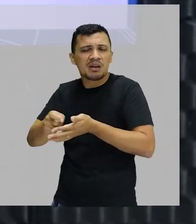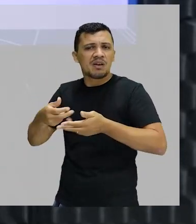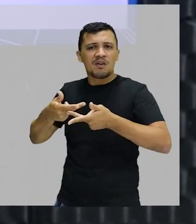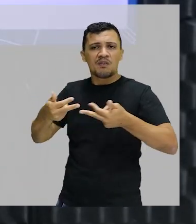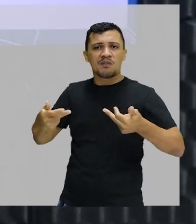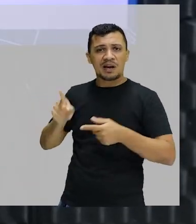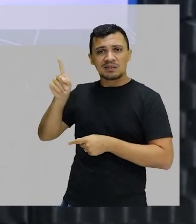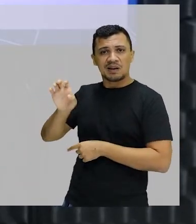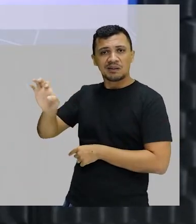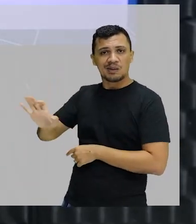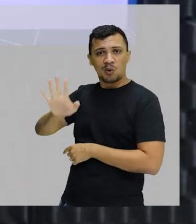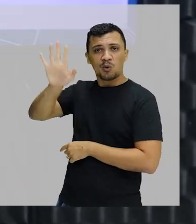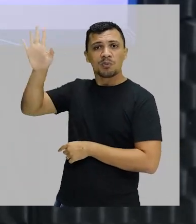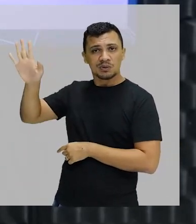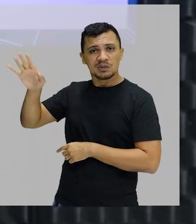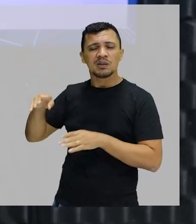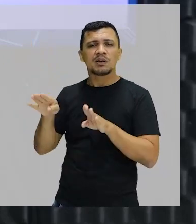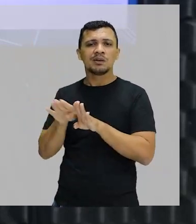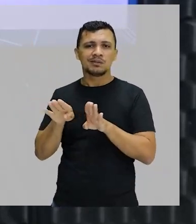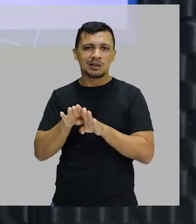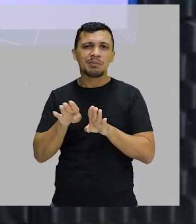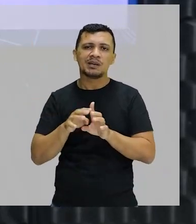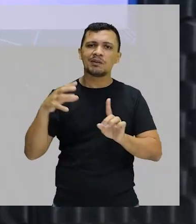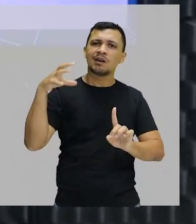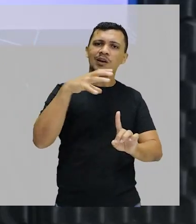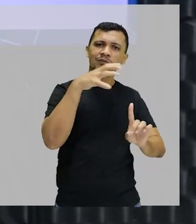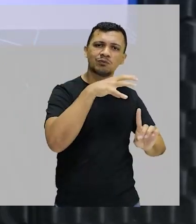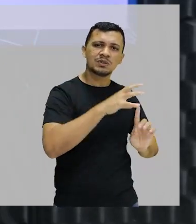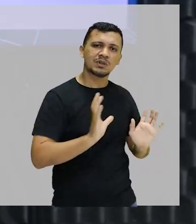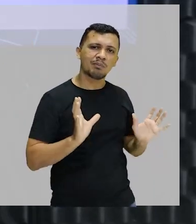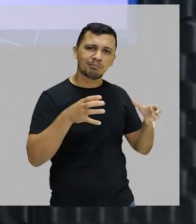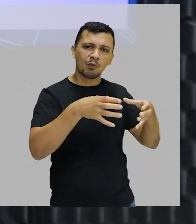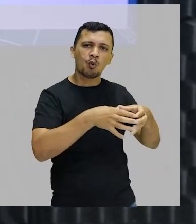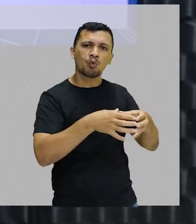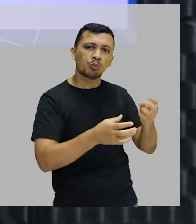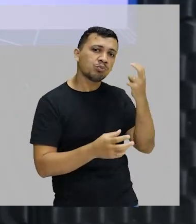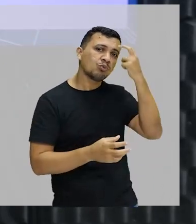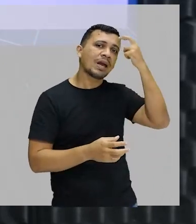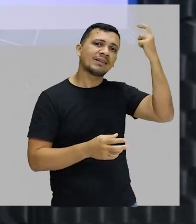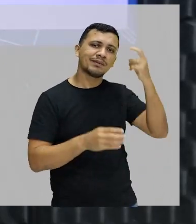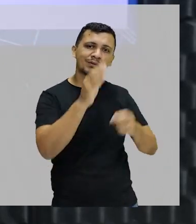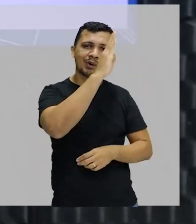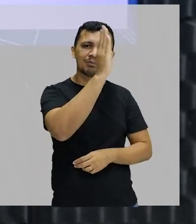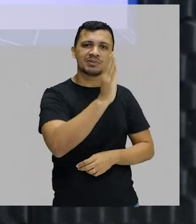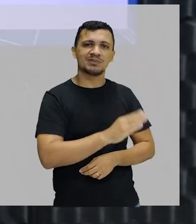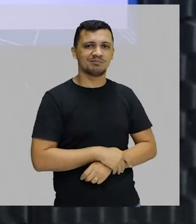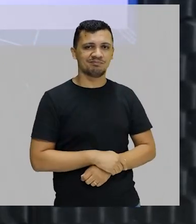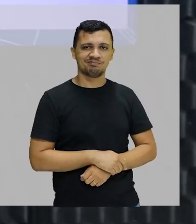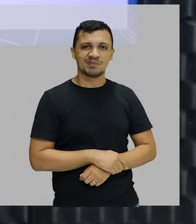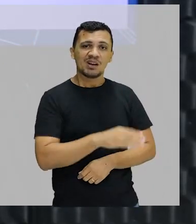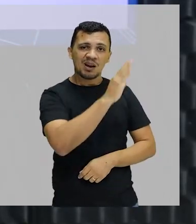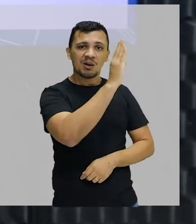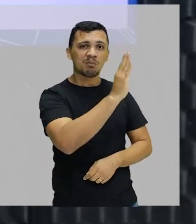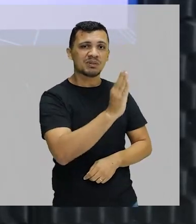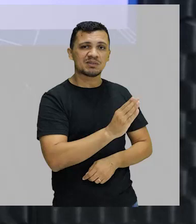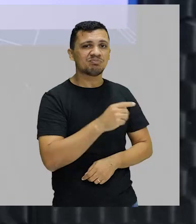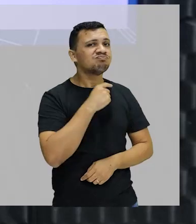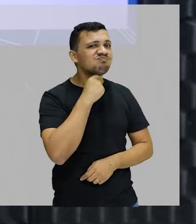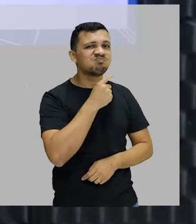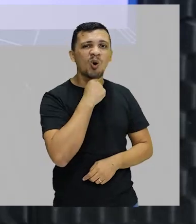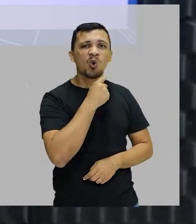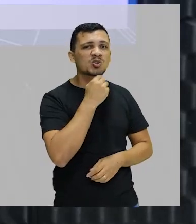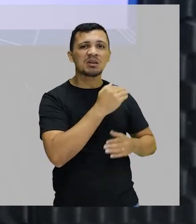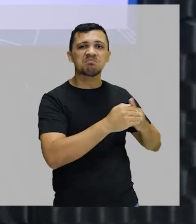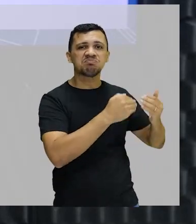o Brasil, acabou também influenciando os intelectuais aqui no Brasil. A ideia de que o Brasil não daria certo enquanto nação por conta